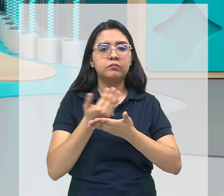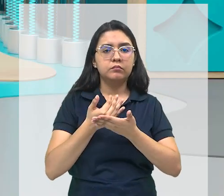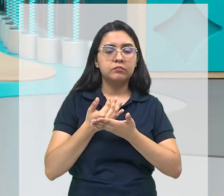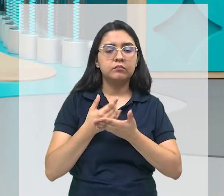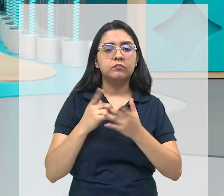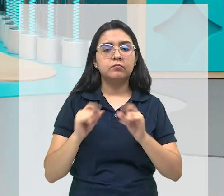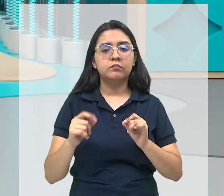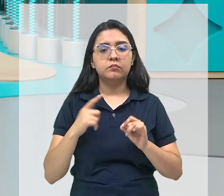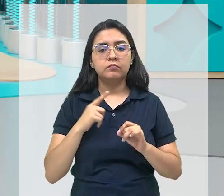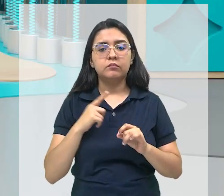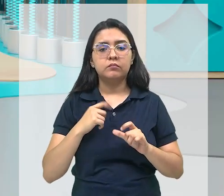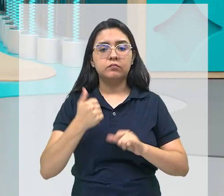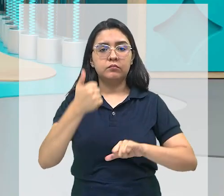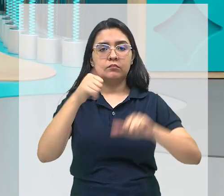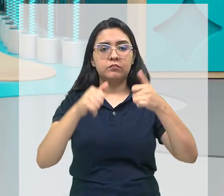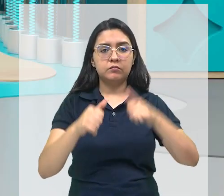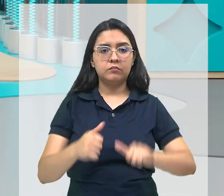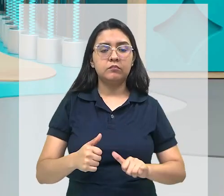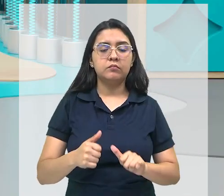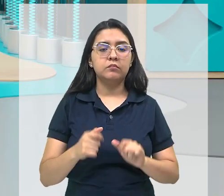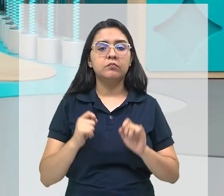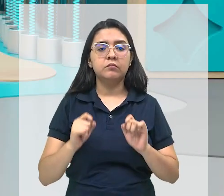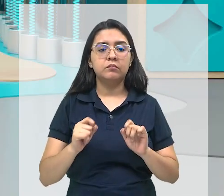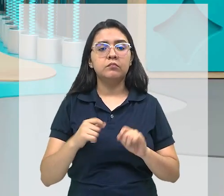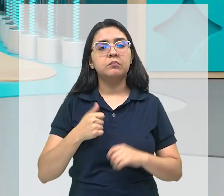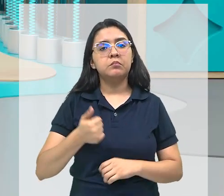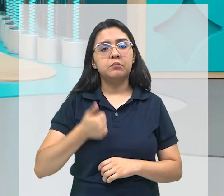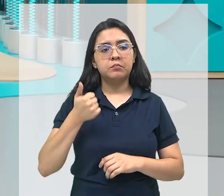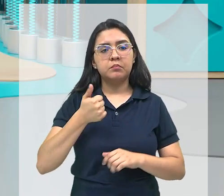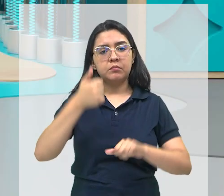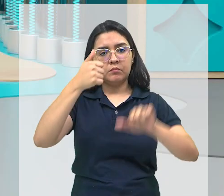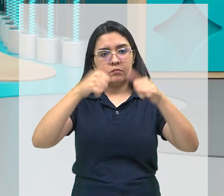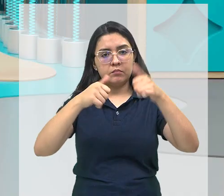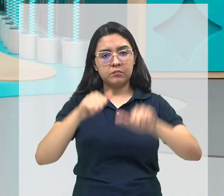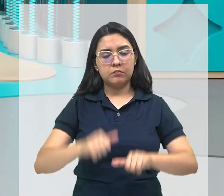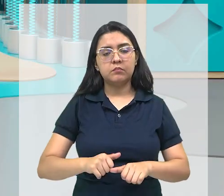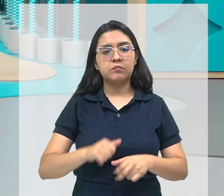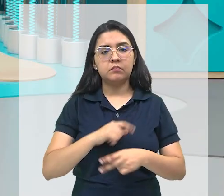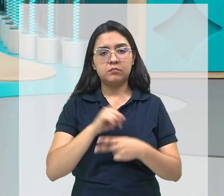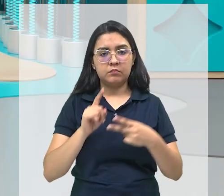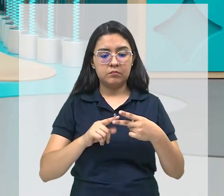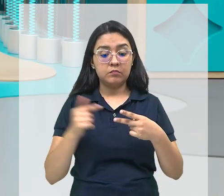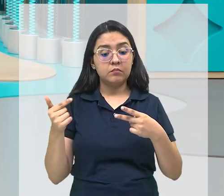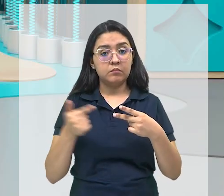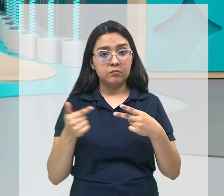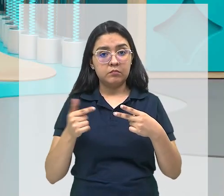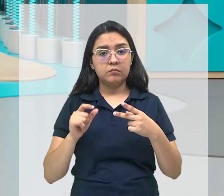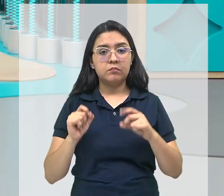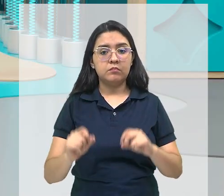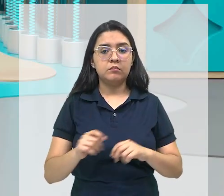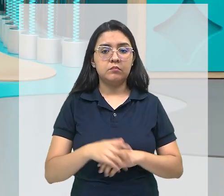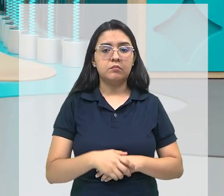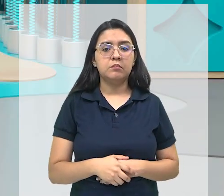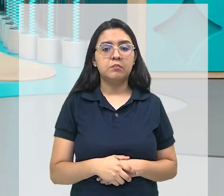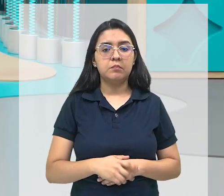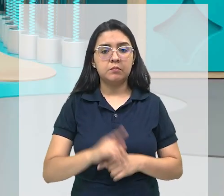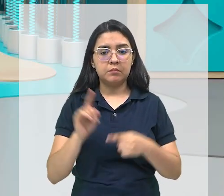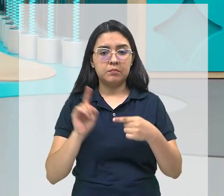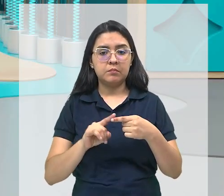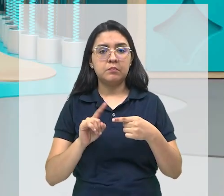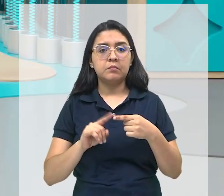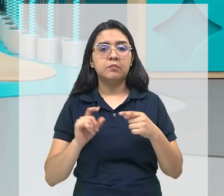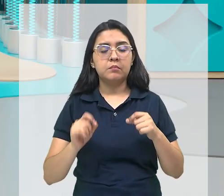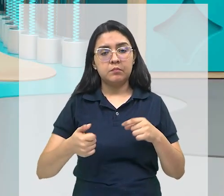feitas mediante uma avaliação primária e uma avaliação secundária, né? A avaliação primária é aquela que